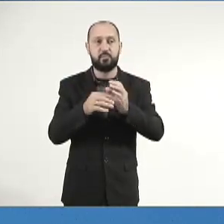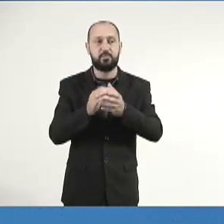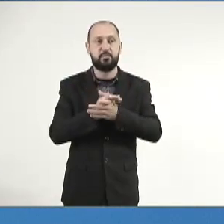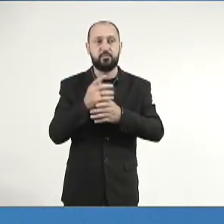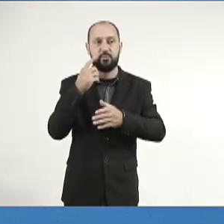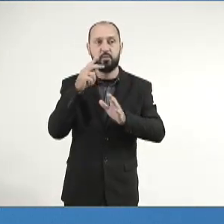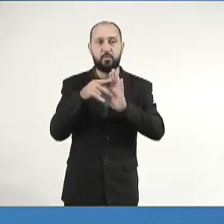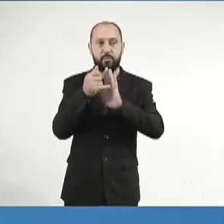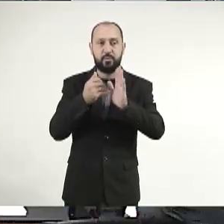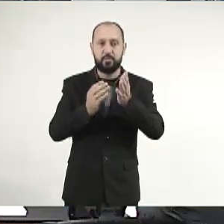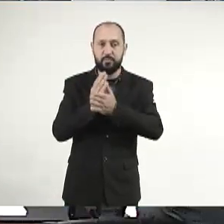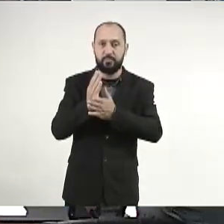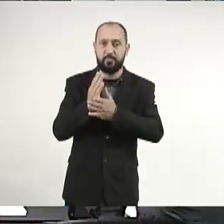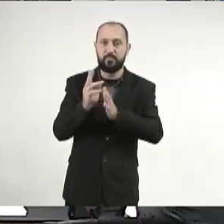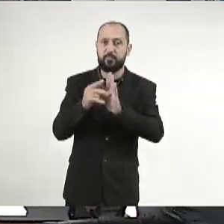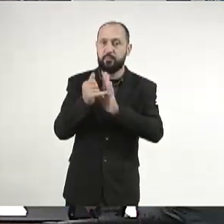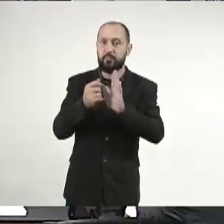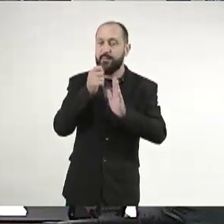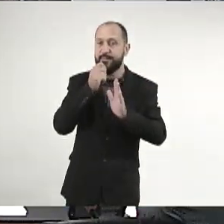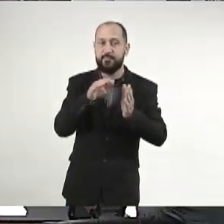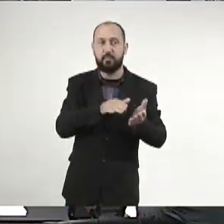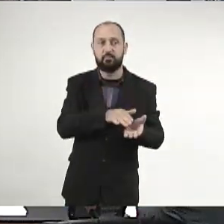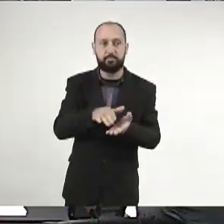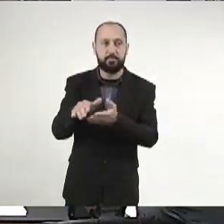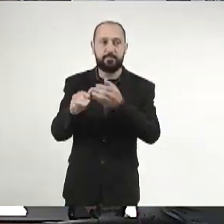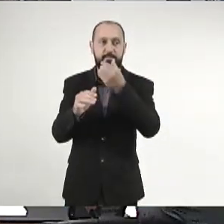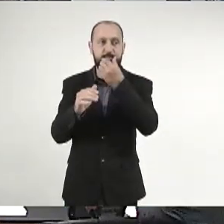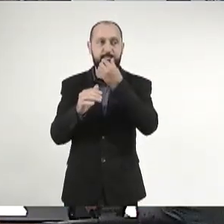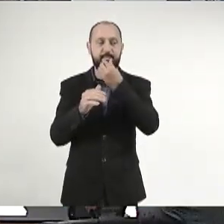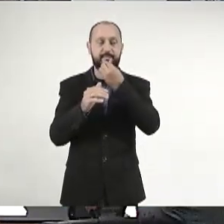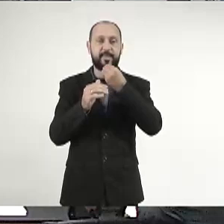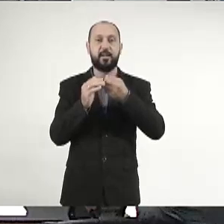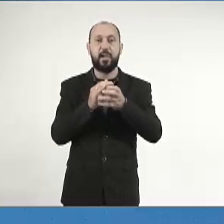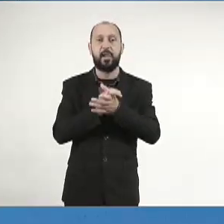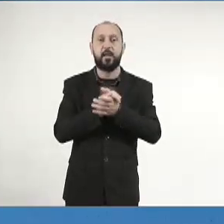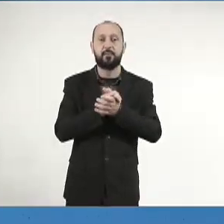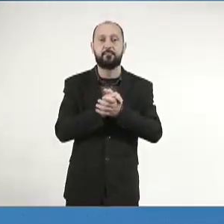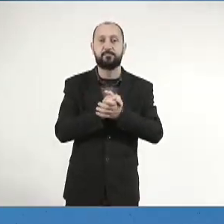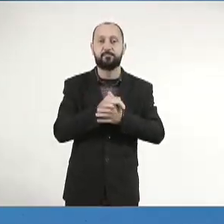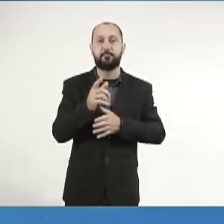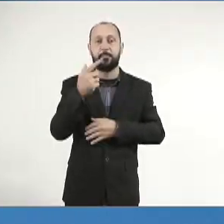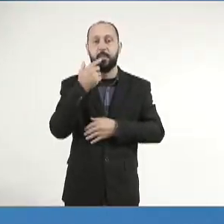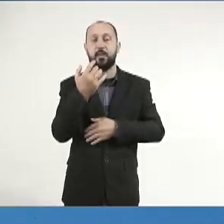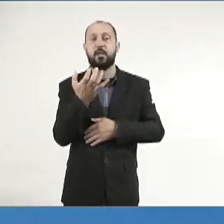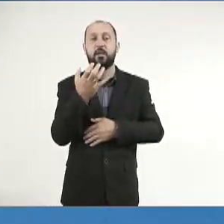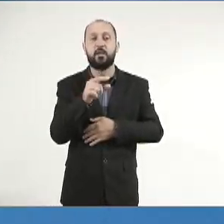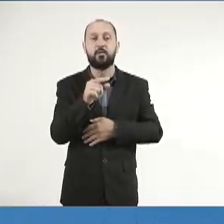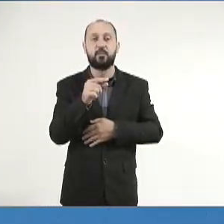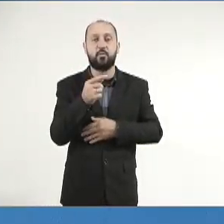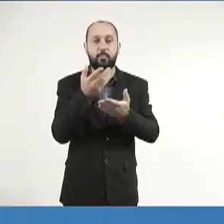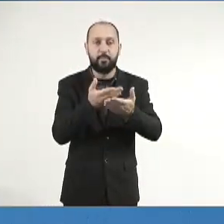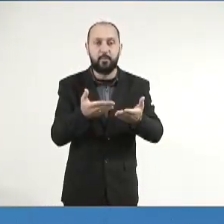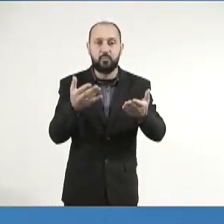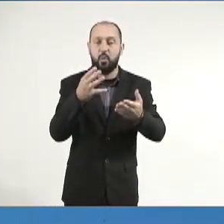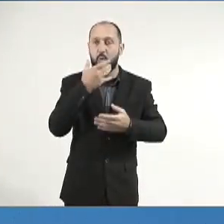pergunta, esse projeto não foi aprovado ainda, deputado? Não está tramitando nesta casa, deputado. Então, eu quero aqui compartilhar com o senhor aqui,